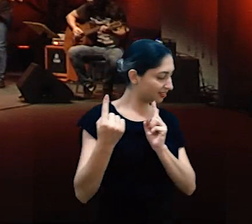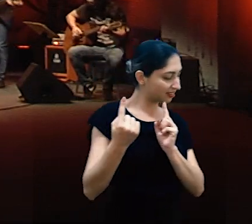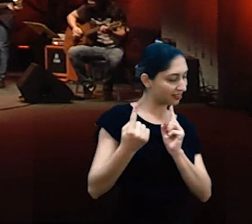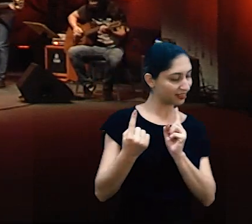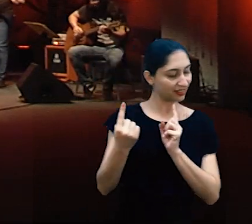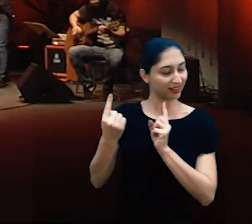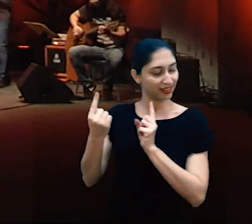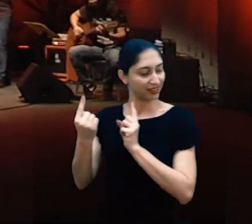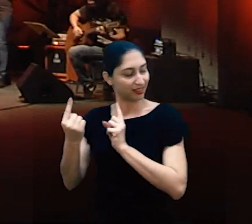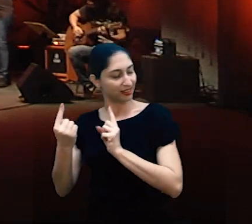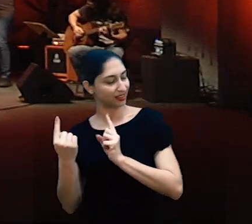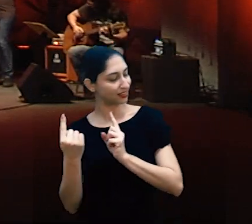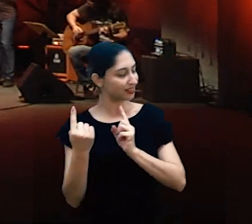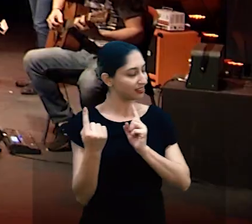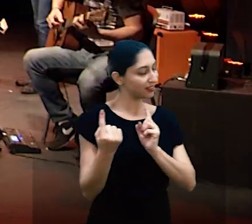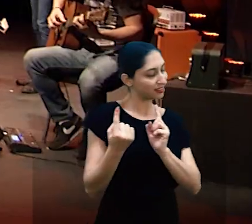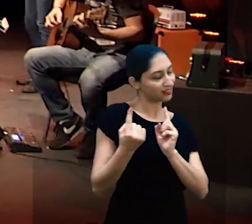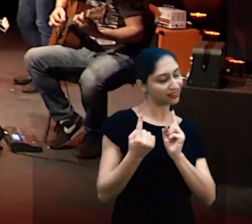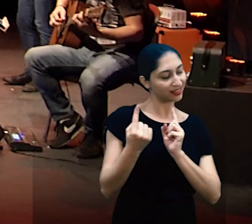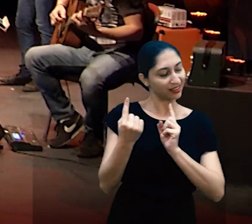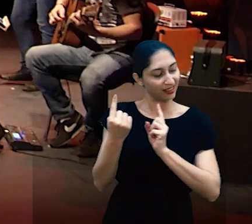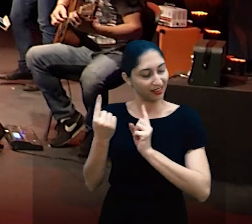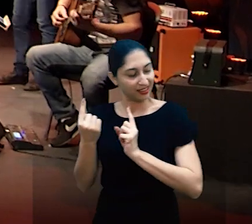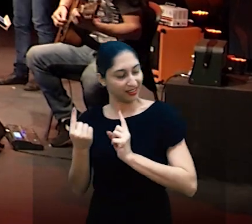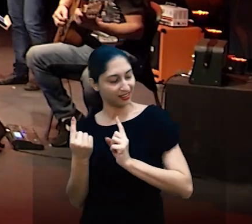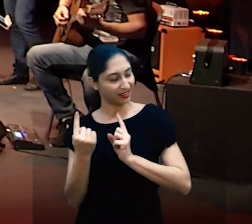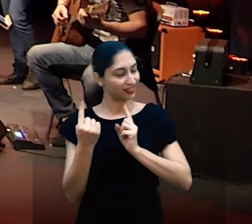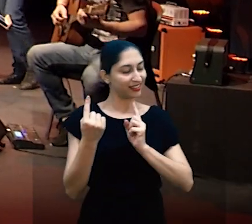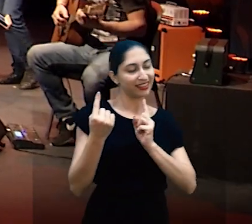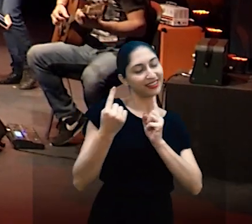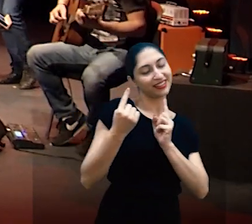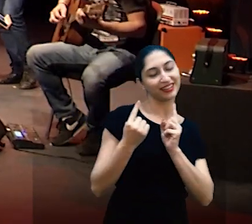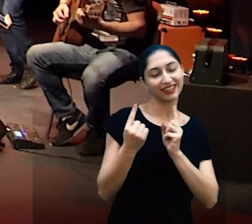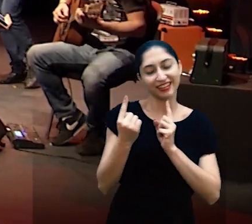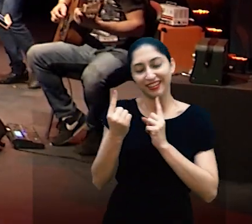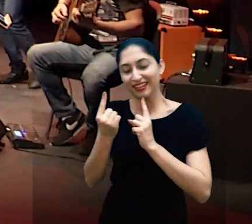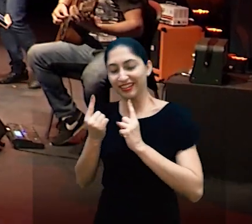devagarinho, com esse colo morno,